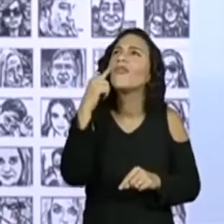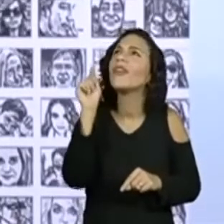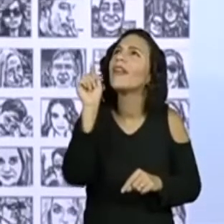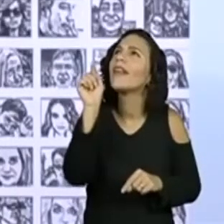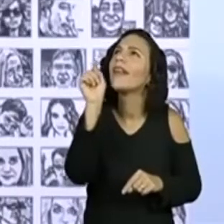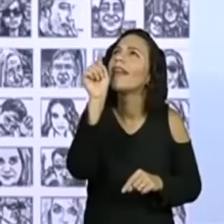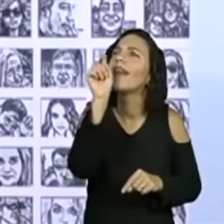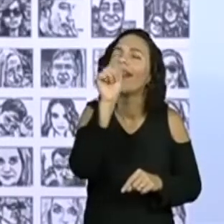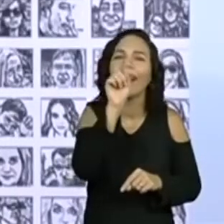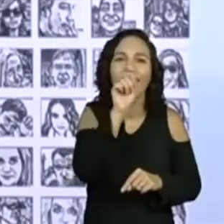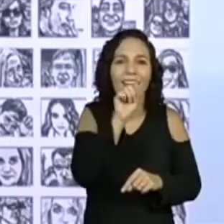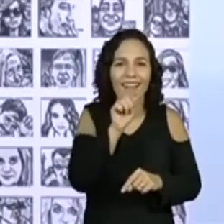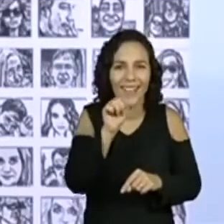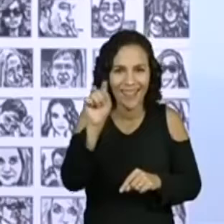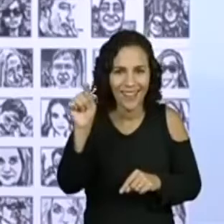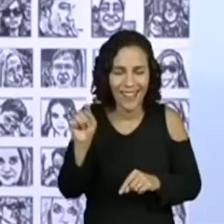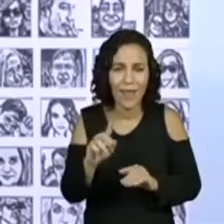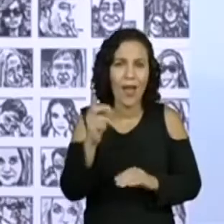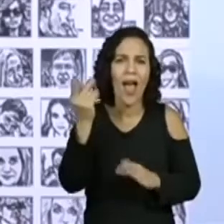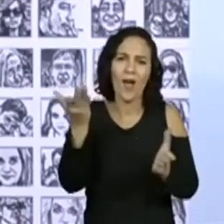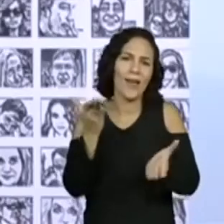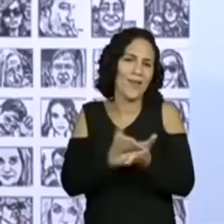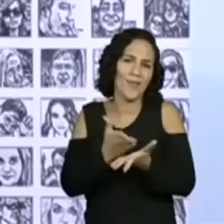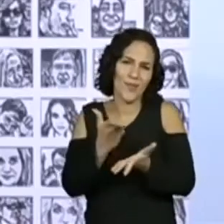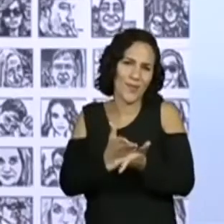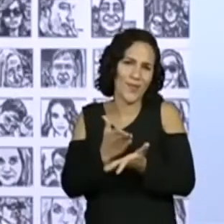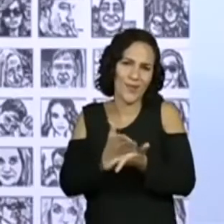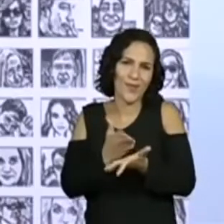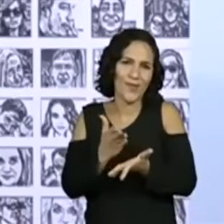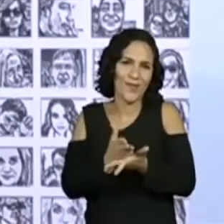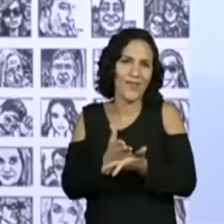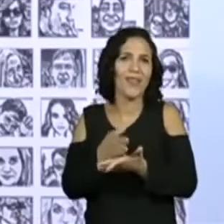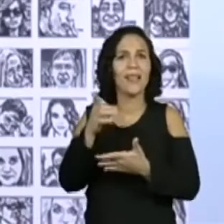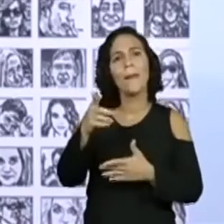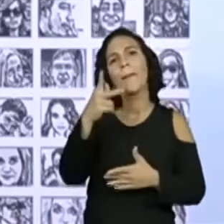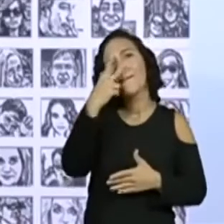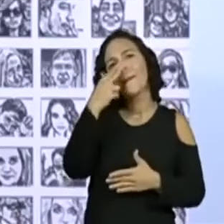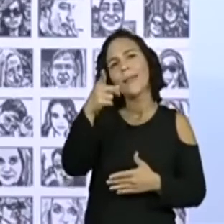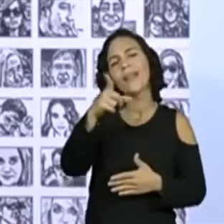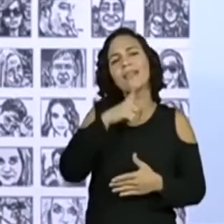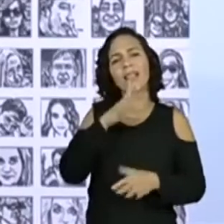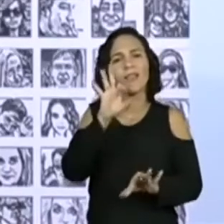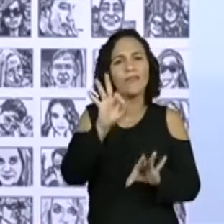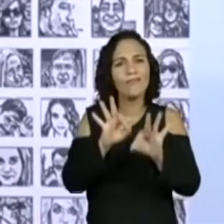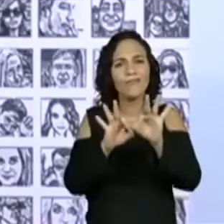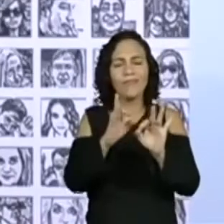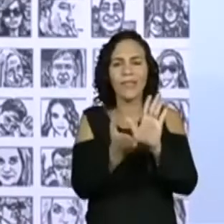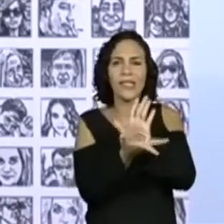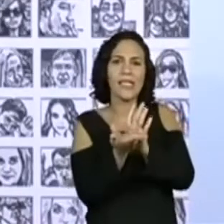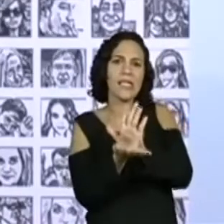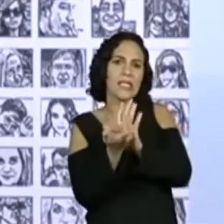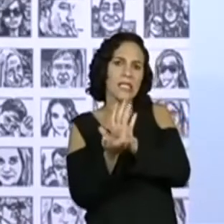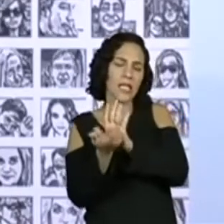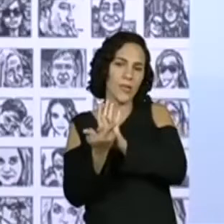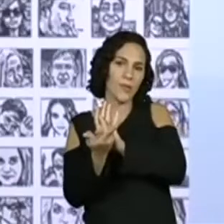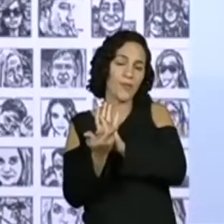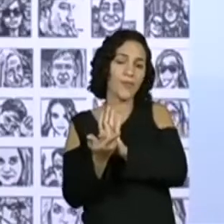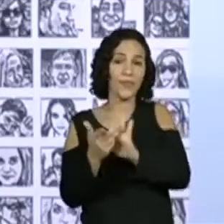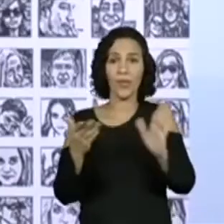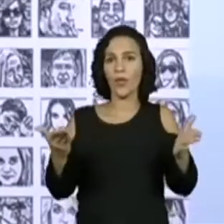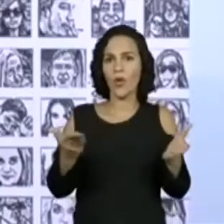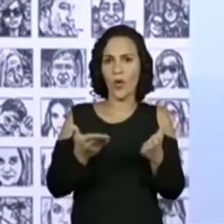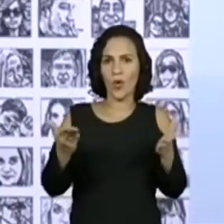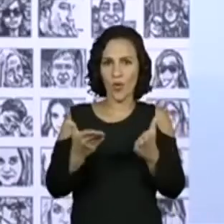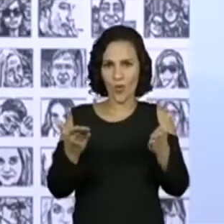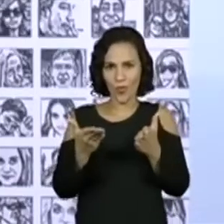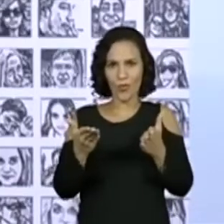naquele muralzinho. Mas só que parece que essas imagens estão com filtro, ou é um desenho. Hoje a gente tem uma geração que mexe